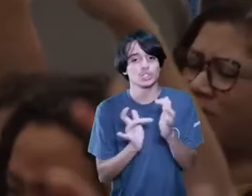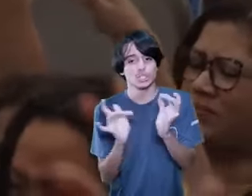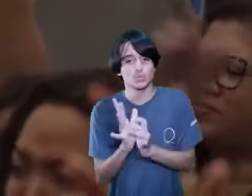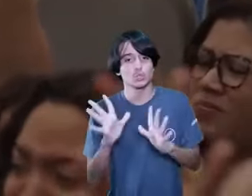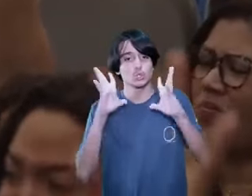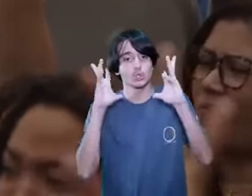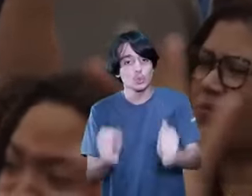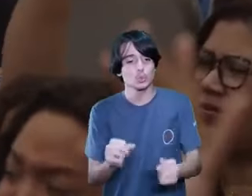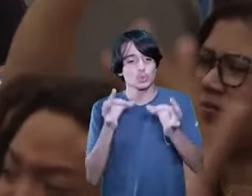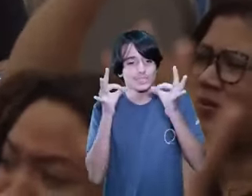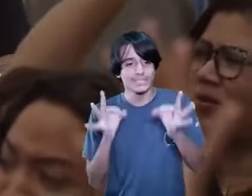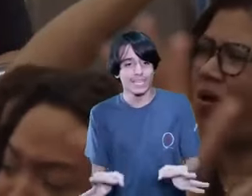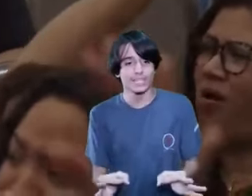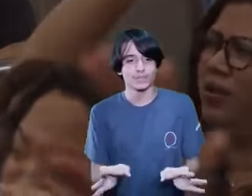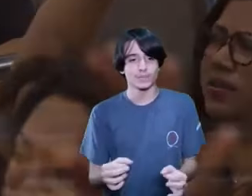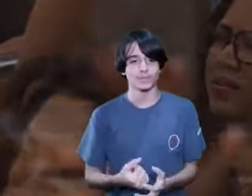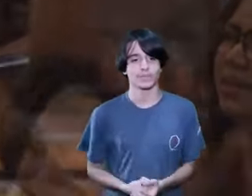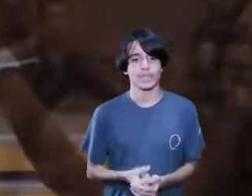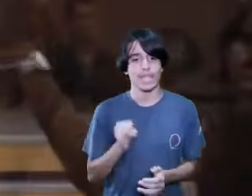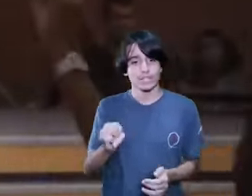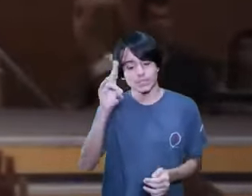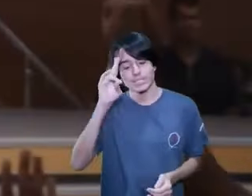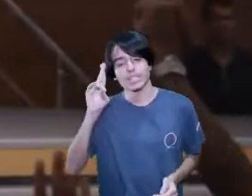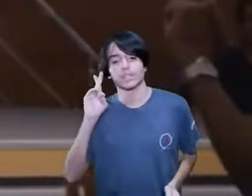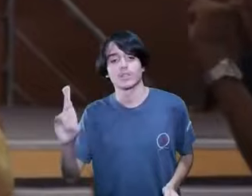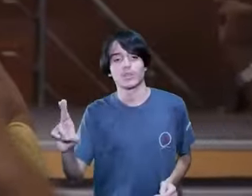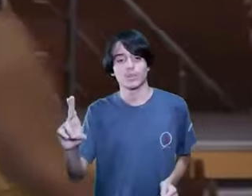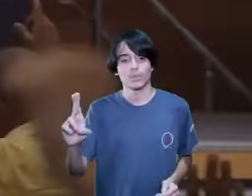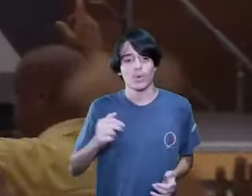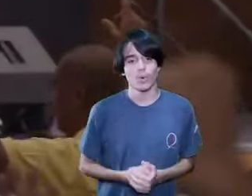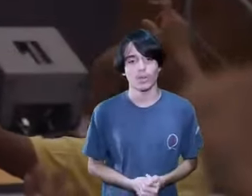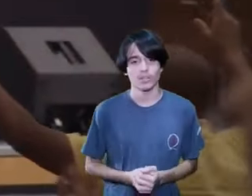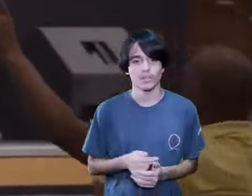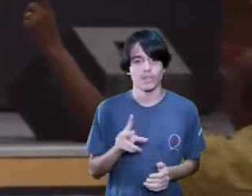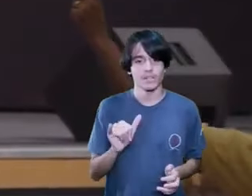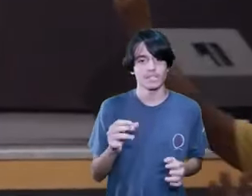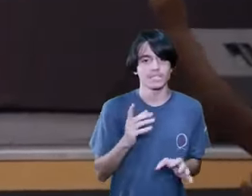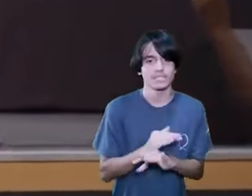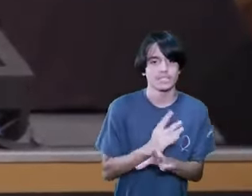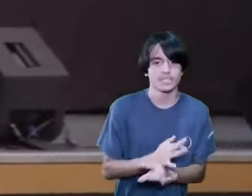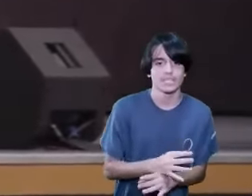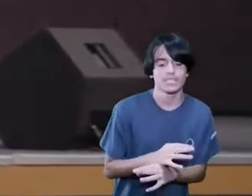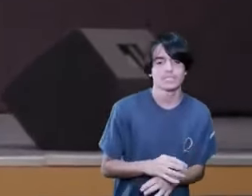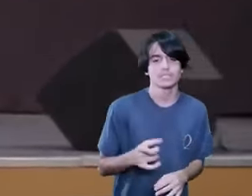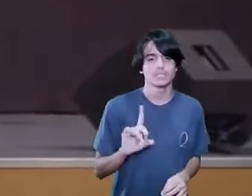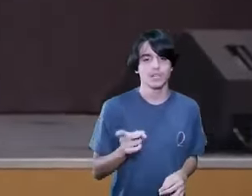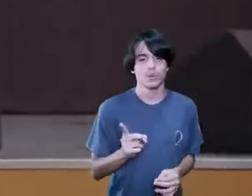A Bíblia diz, se o Senhor não guardar a cidade,